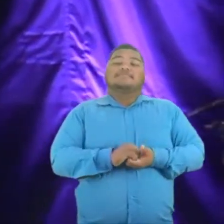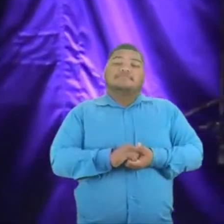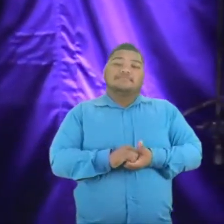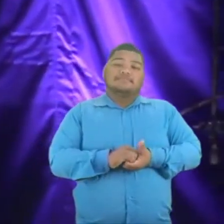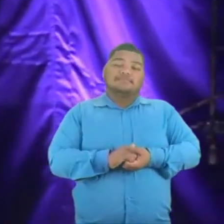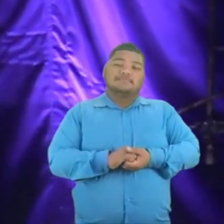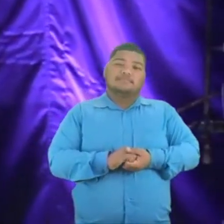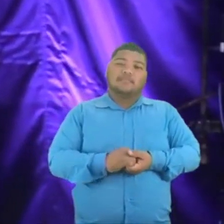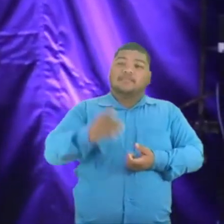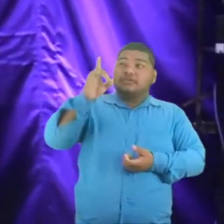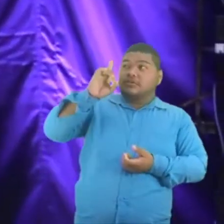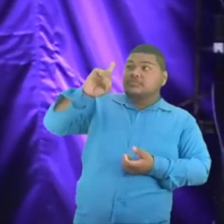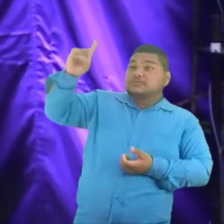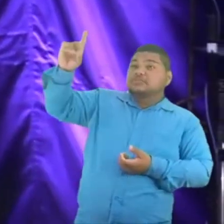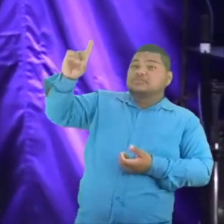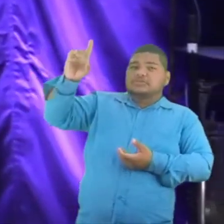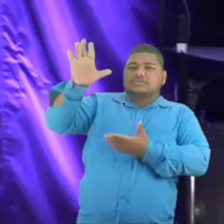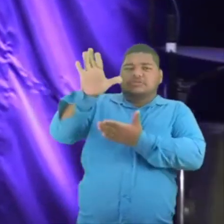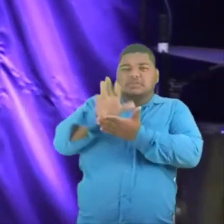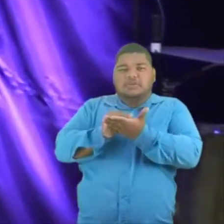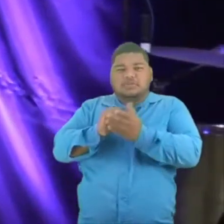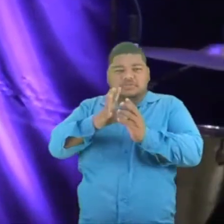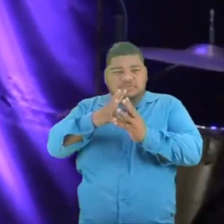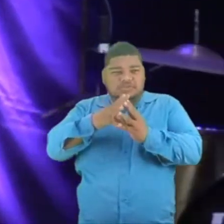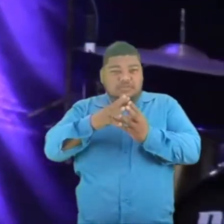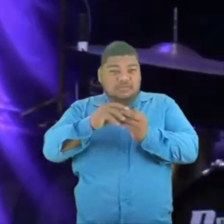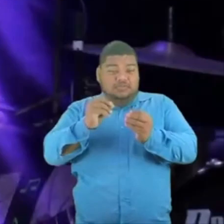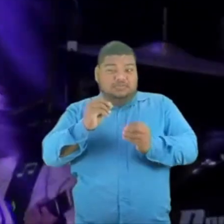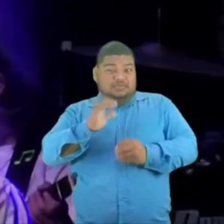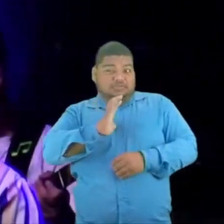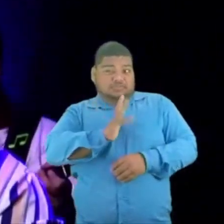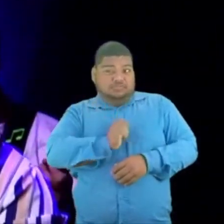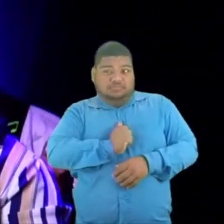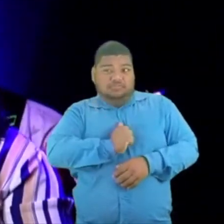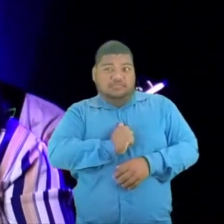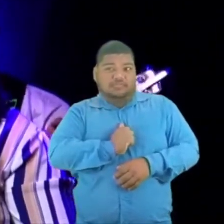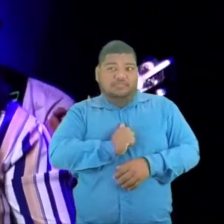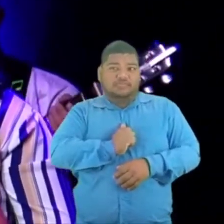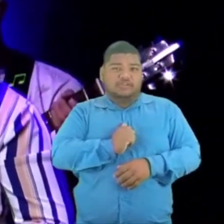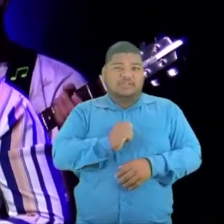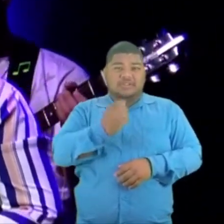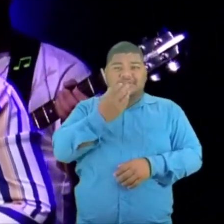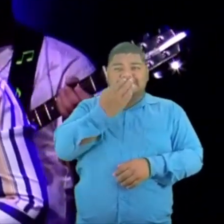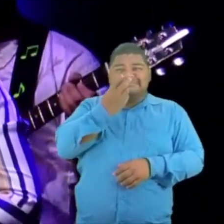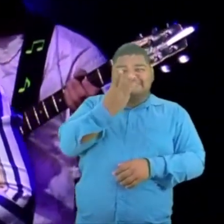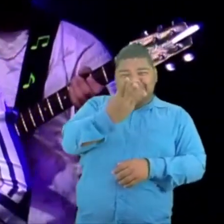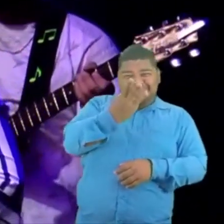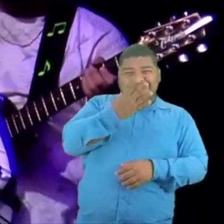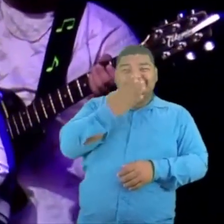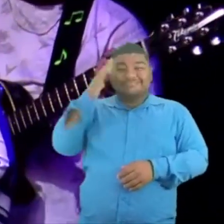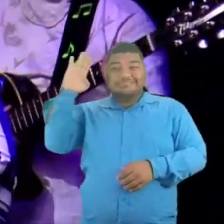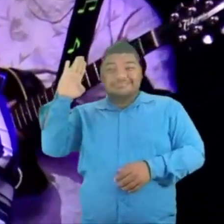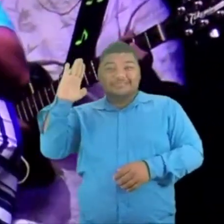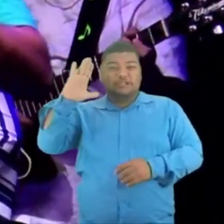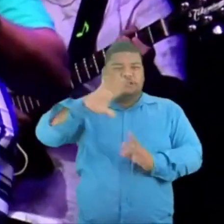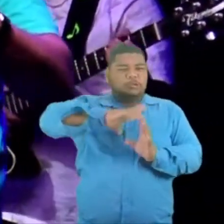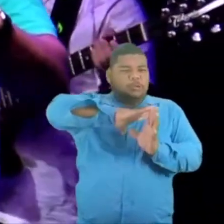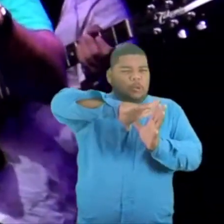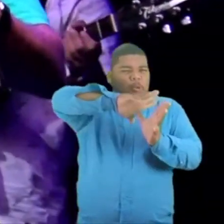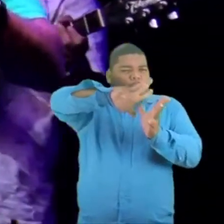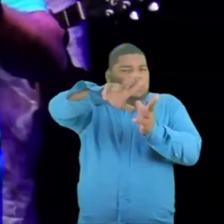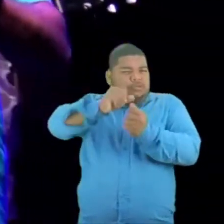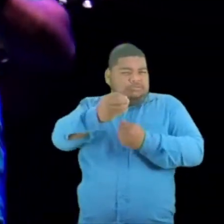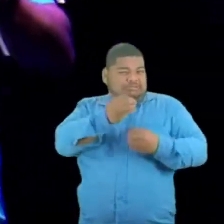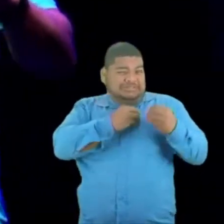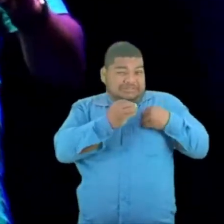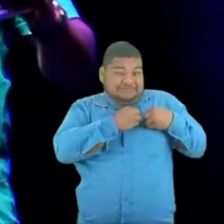Quando Deus nos chamou e nos salvou, Ele nos deu 3 promessas. A primeira é de que todos os nossos